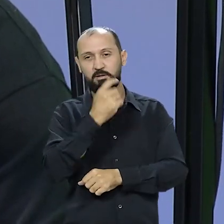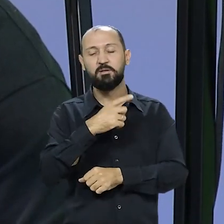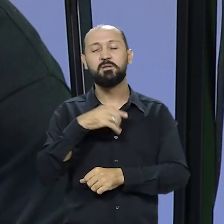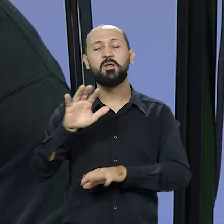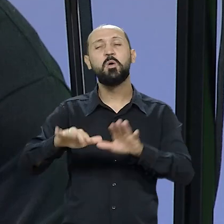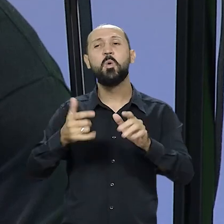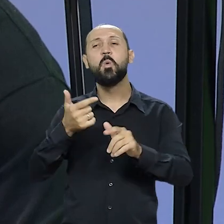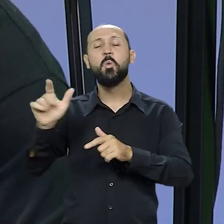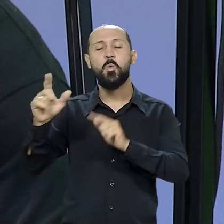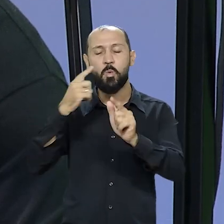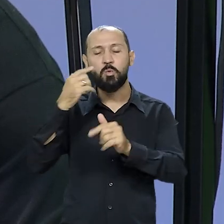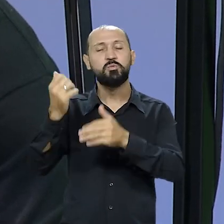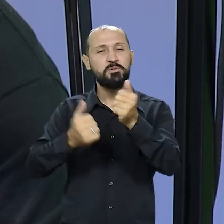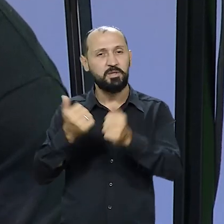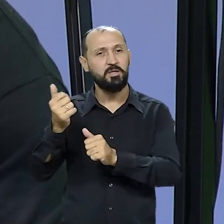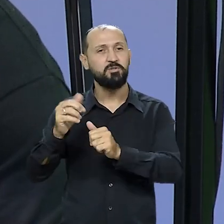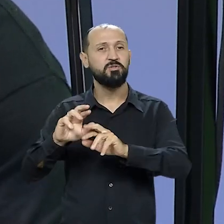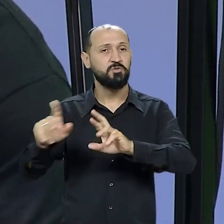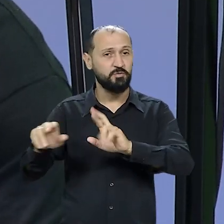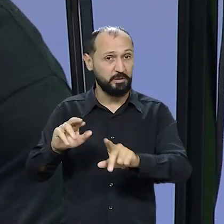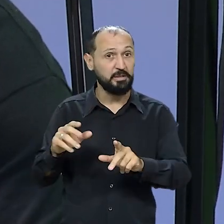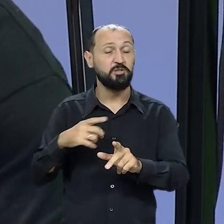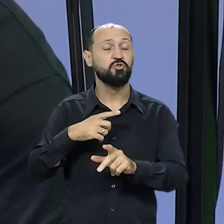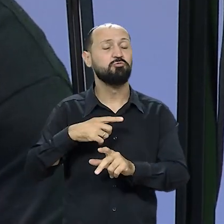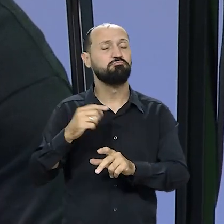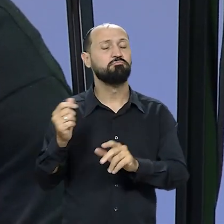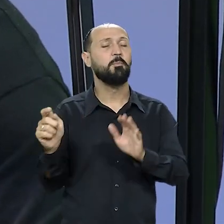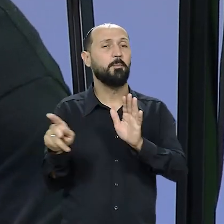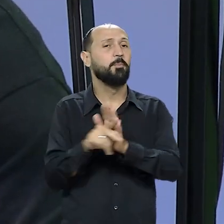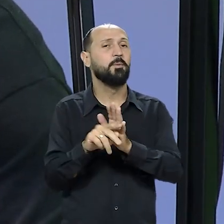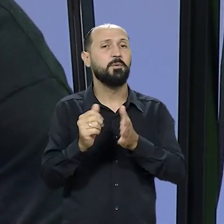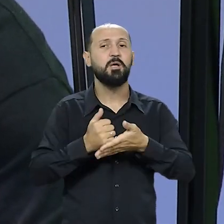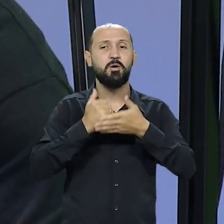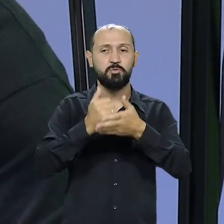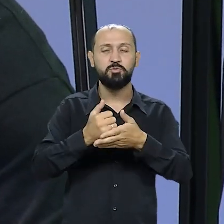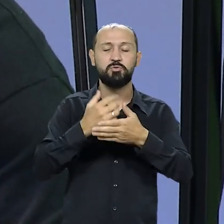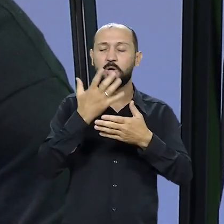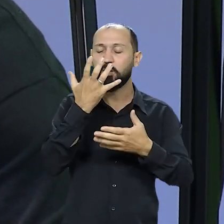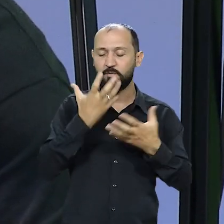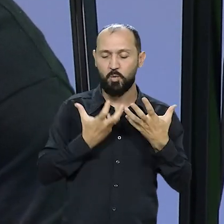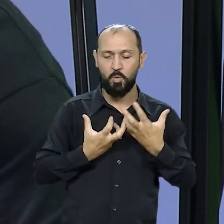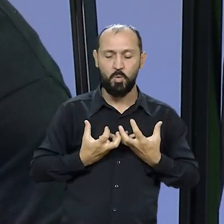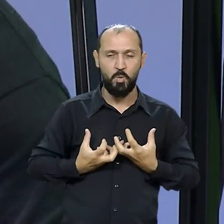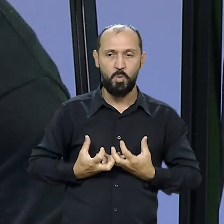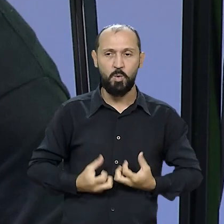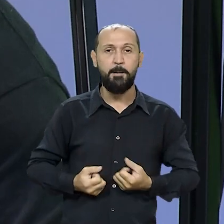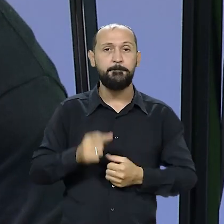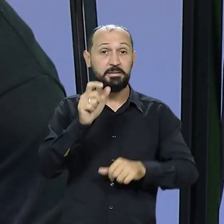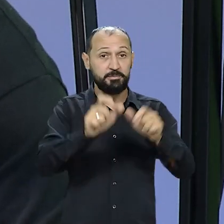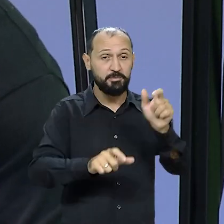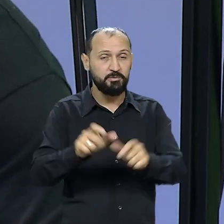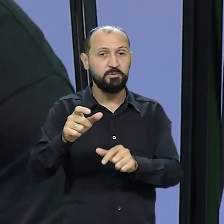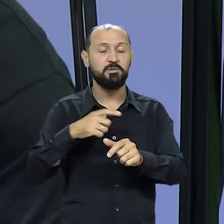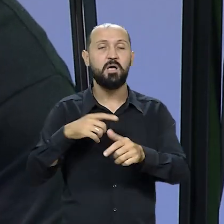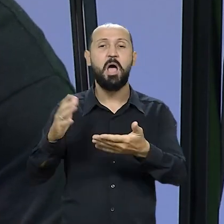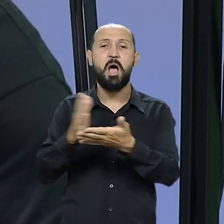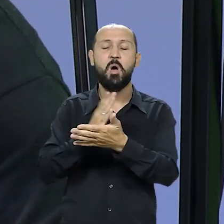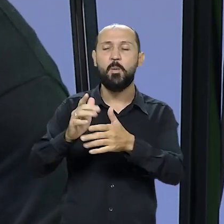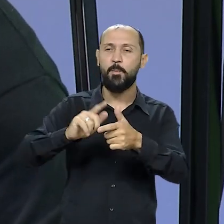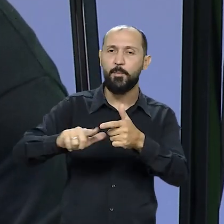A2, tem que procurar, mas já tem, que tem uma digestãozinha melhor aí para as pessoas que têm algum